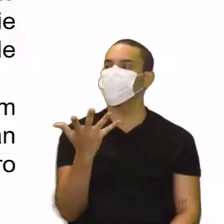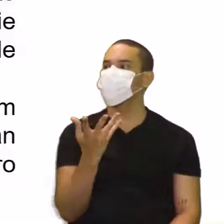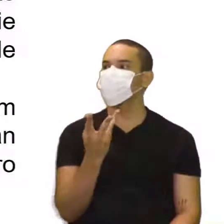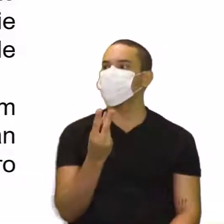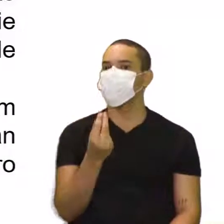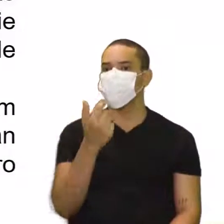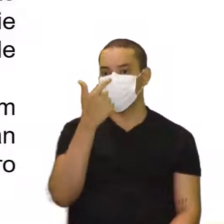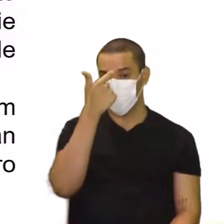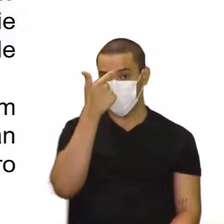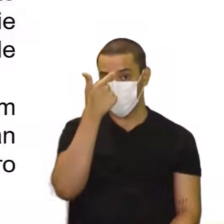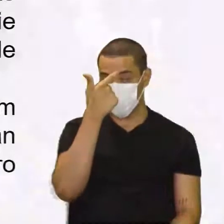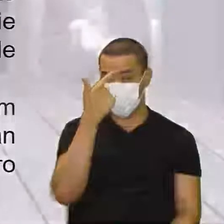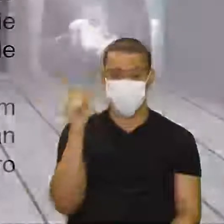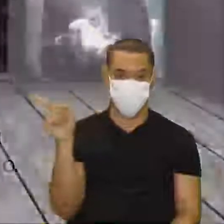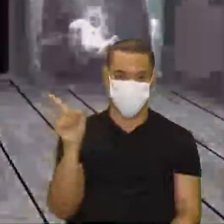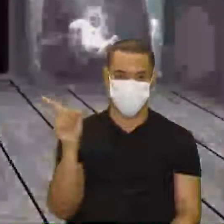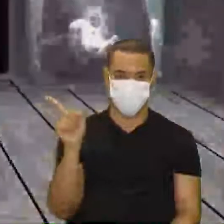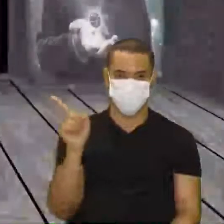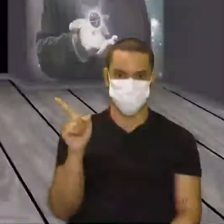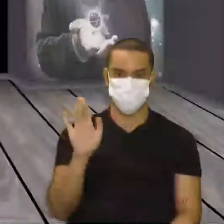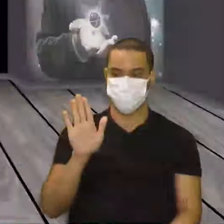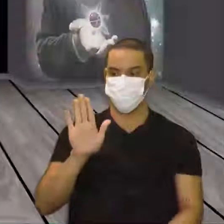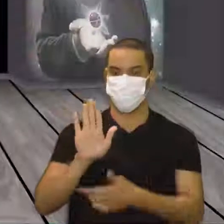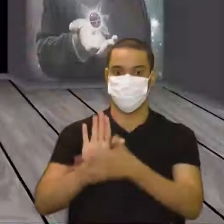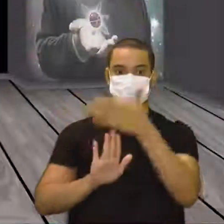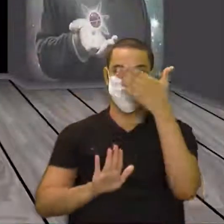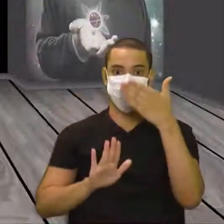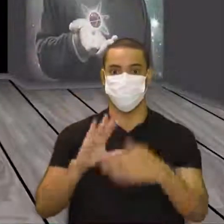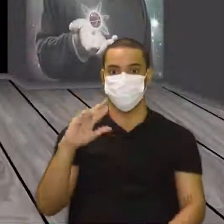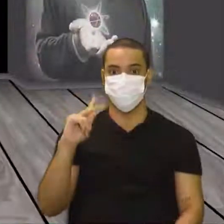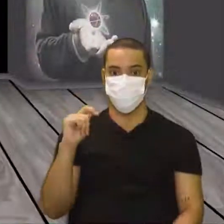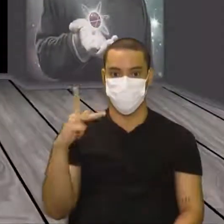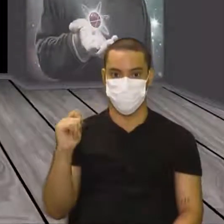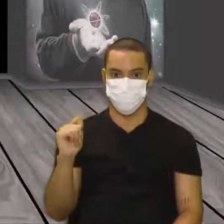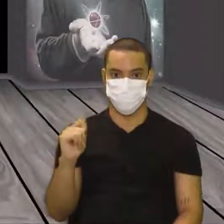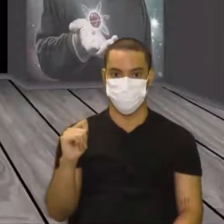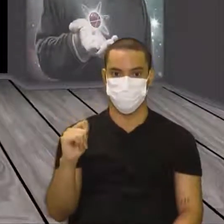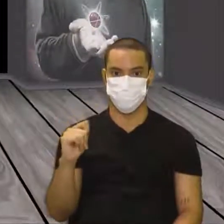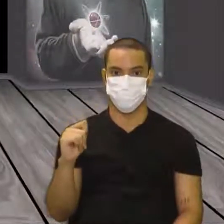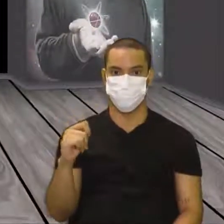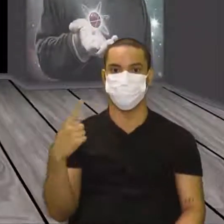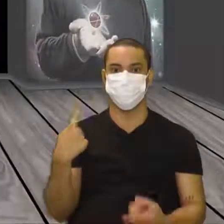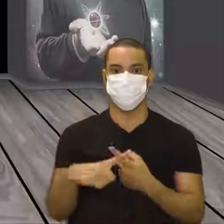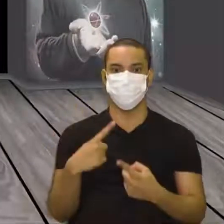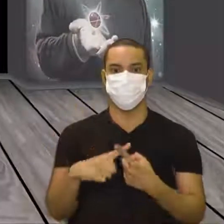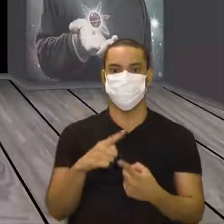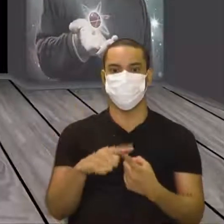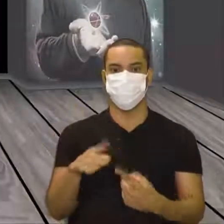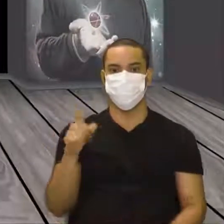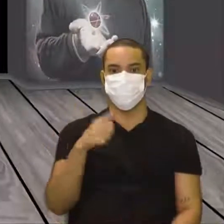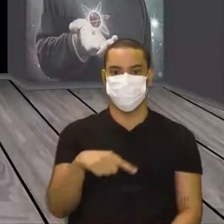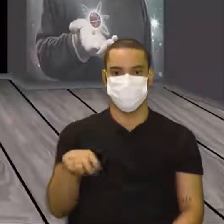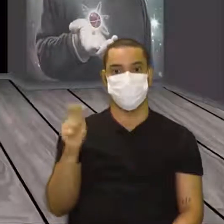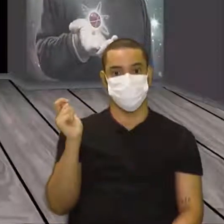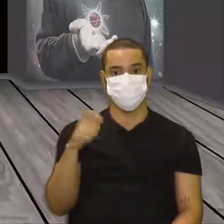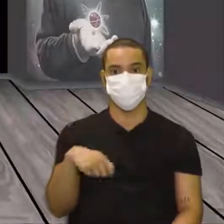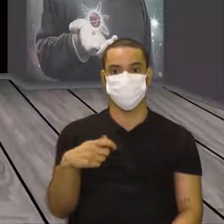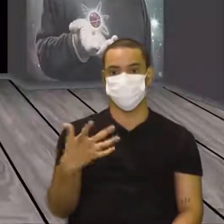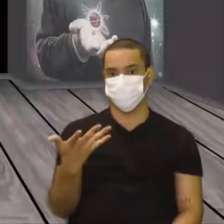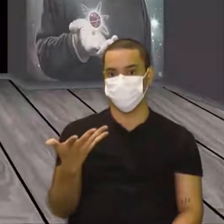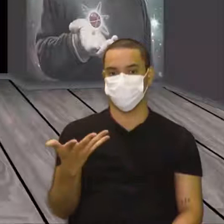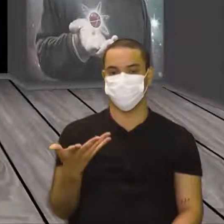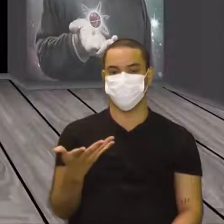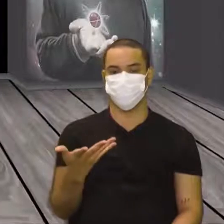ó, tá aqui, para dizer que minha mão é uma chapa, tá certo? Que a espira geralmente está aqui, é circular, né? Eu posso até passar a unha por dentro